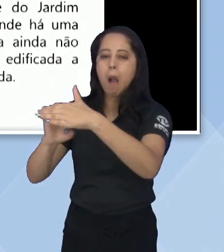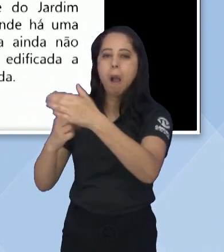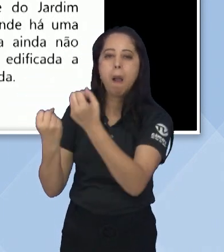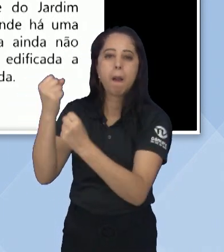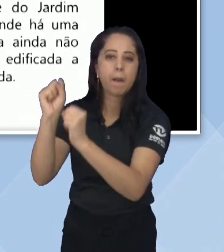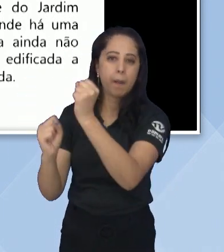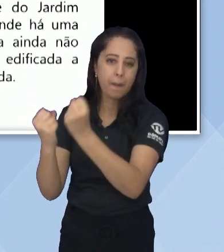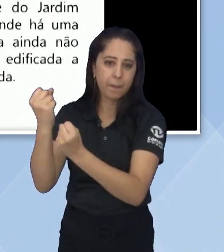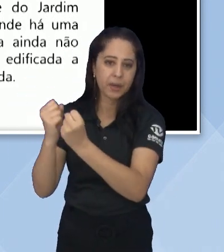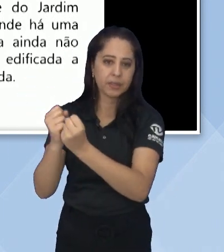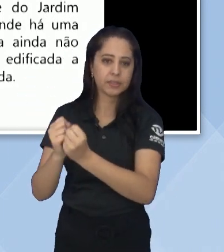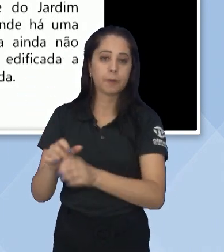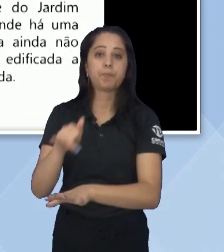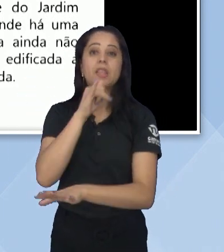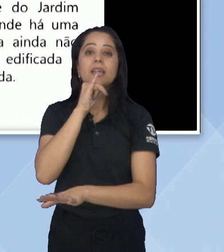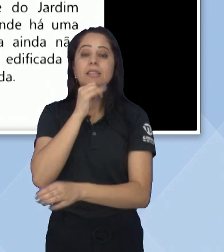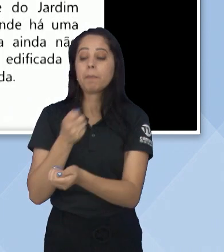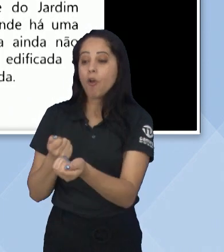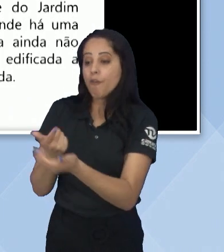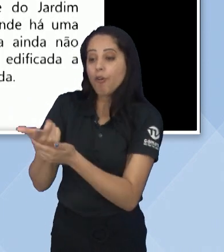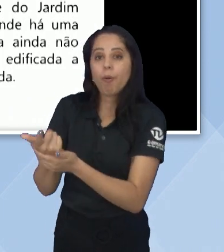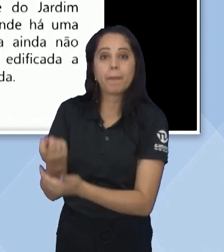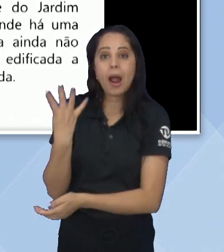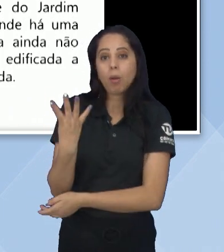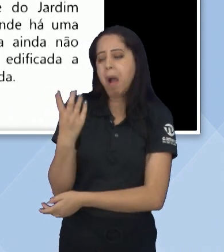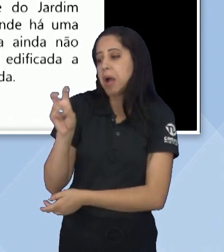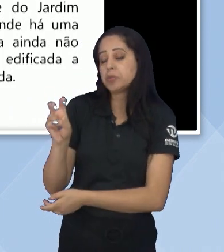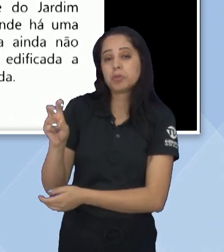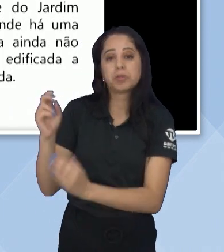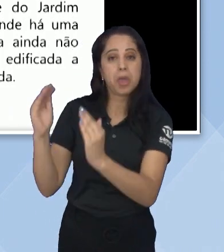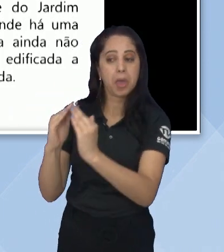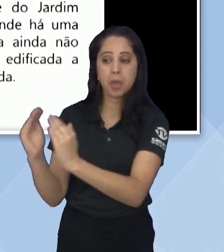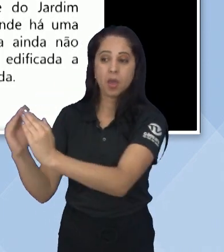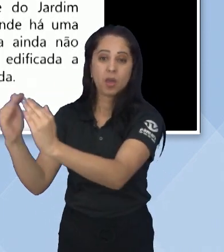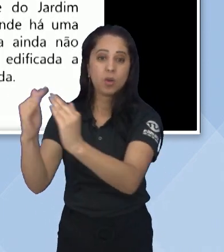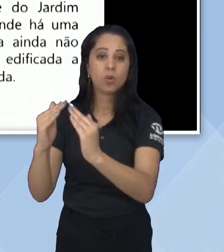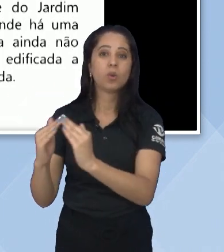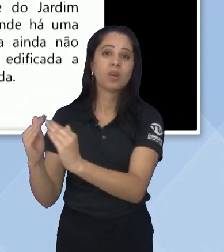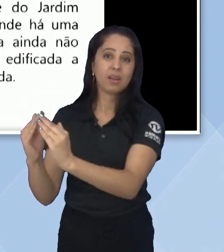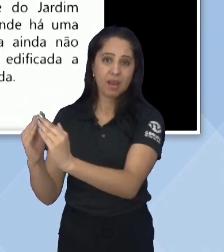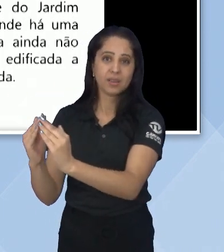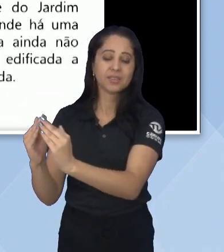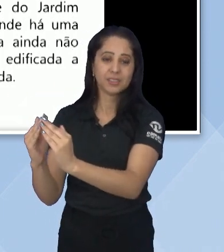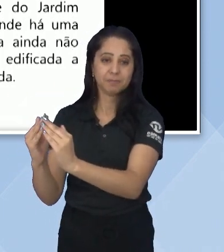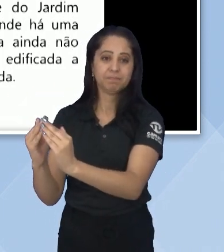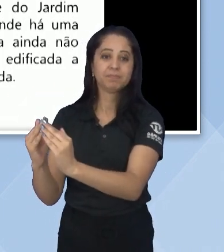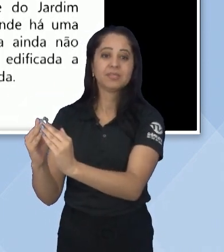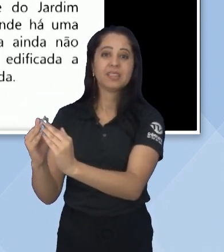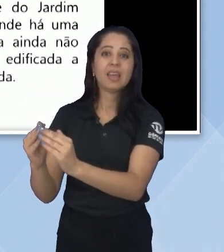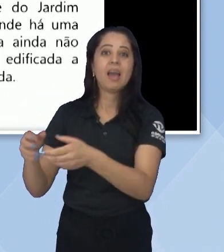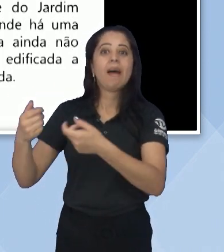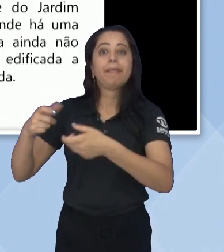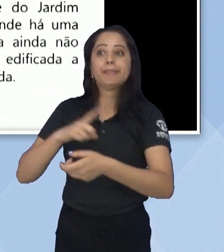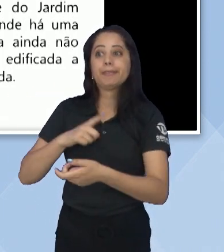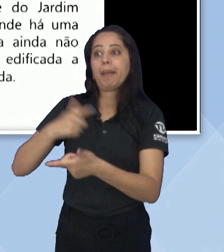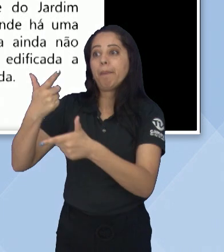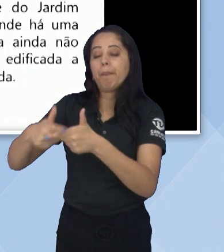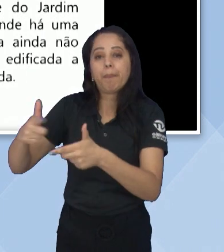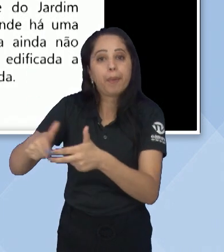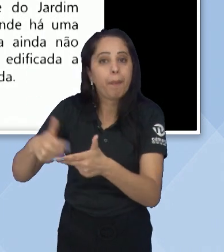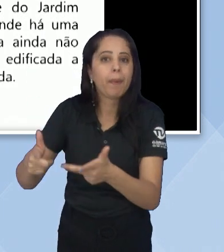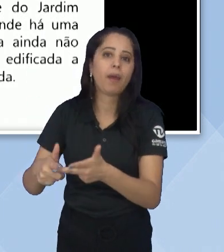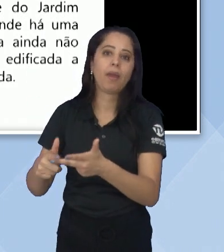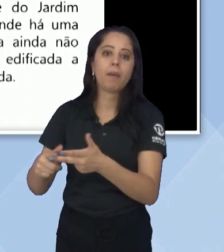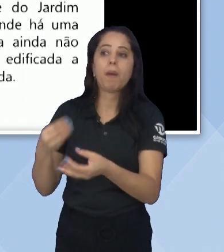porque para eu comprar quatro cinco casas muitas vezes essas áreas mais antigas eu tenho problema de titularidade tem problema de inventário não fecha